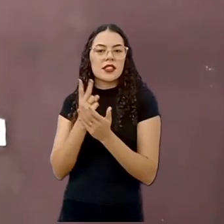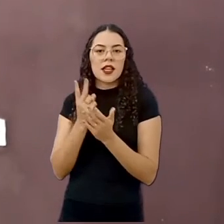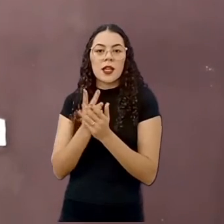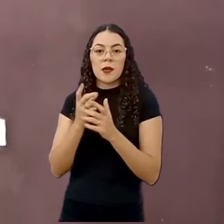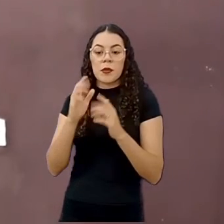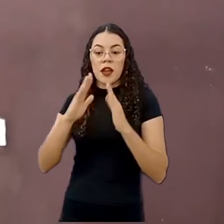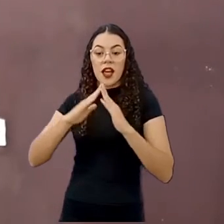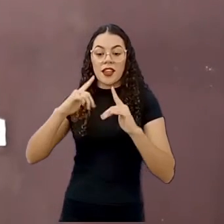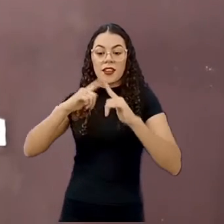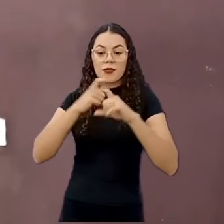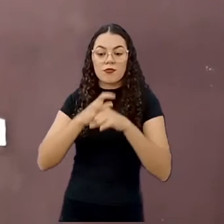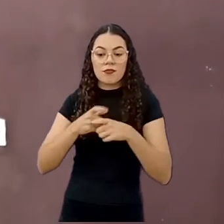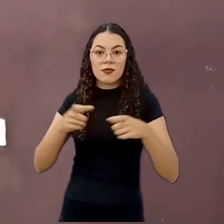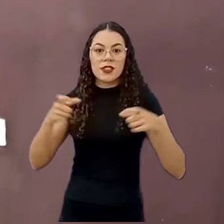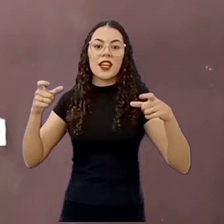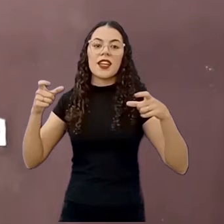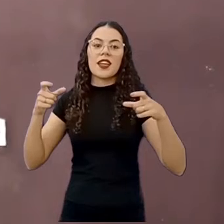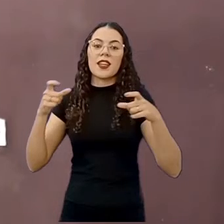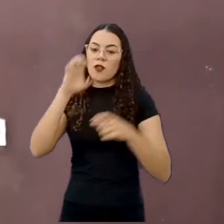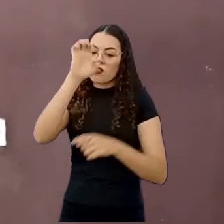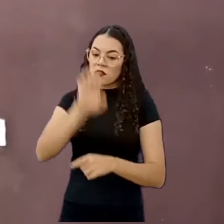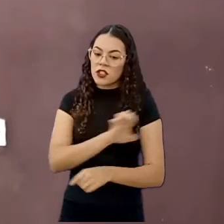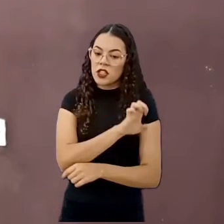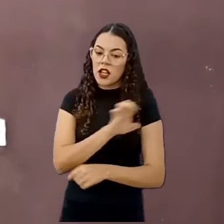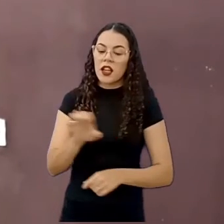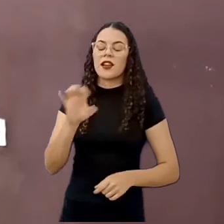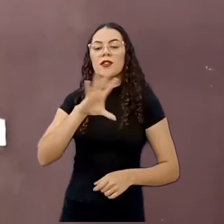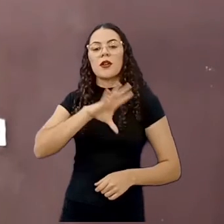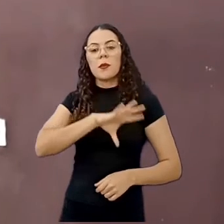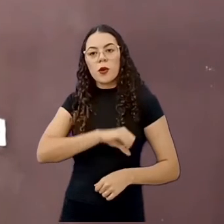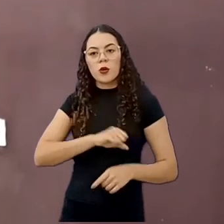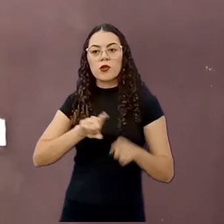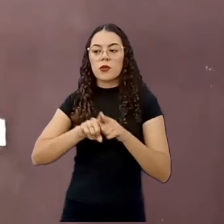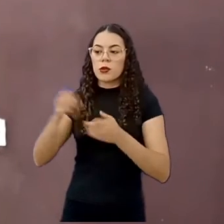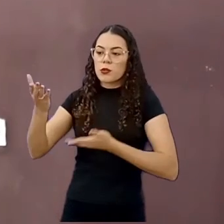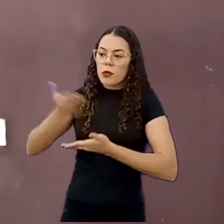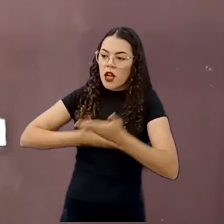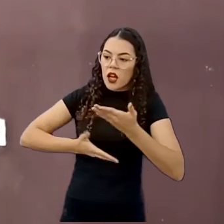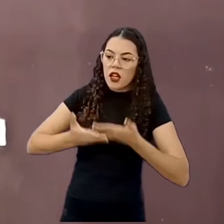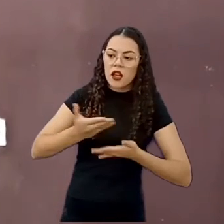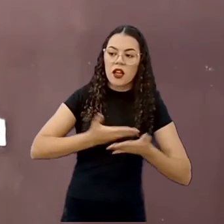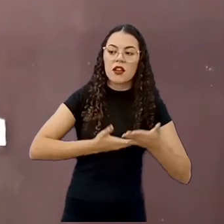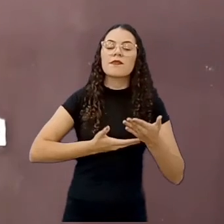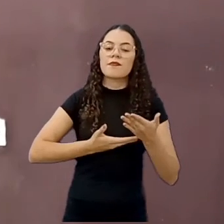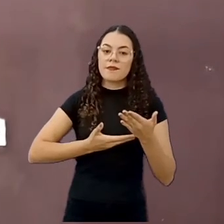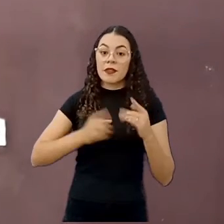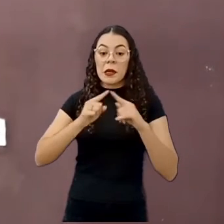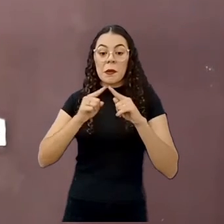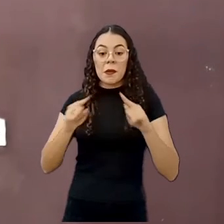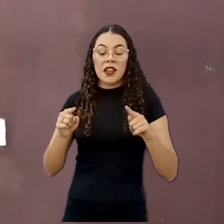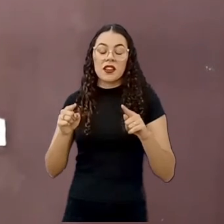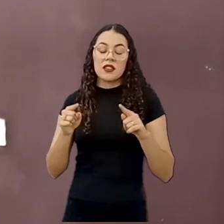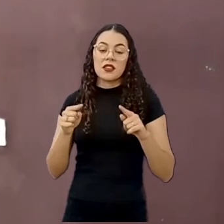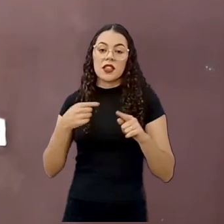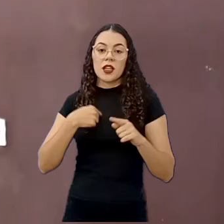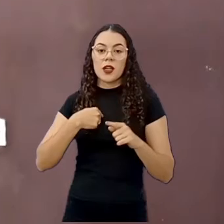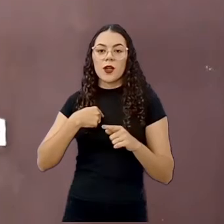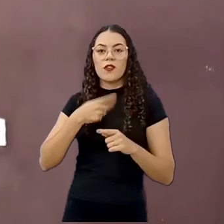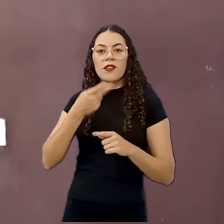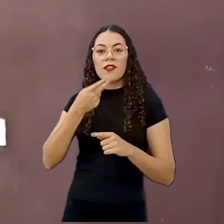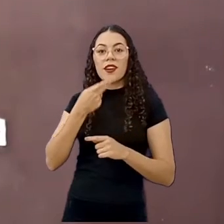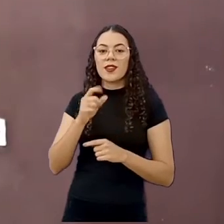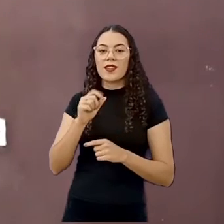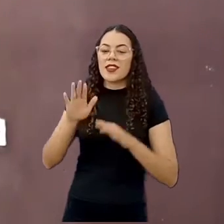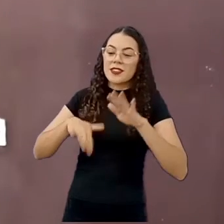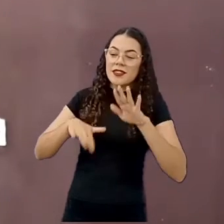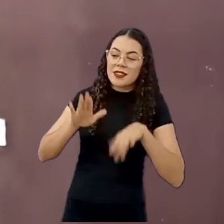igreja crescendo no evangelho, no amor de uns para com os outros. Mas eu confesso a vocês que de vez